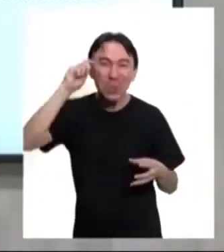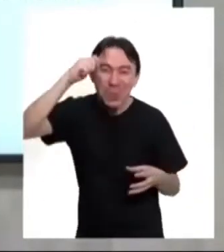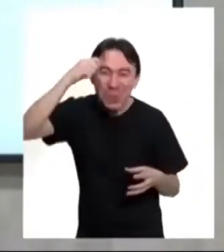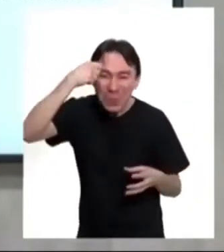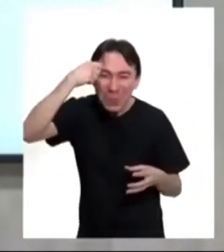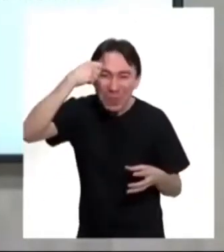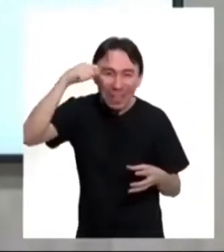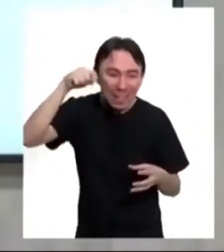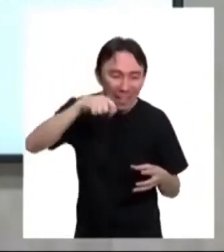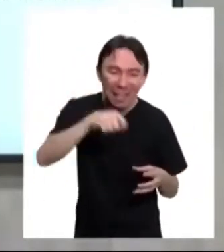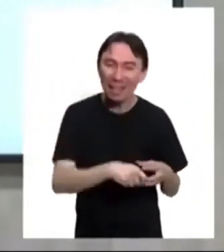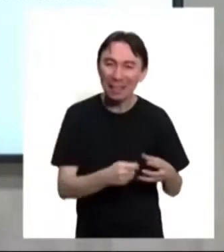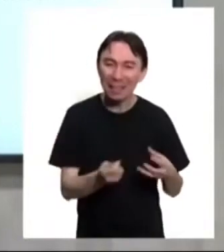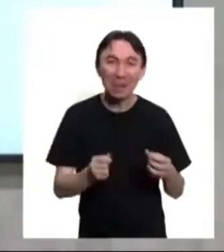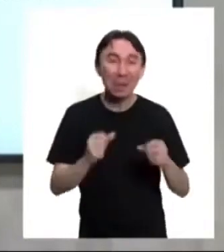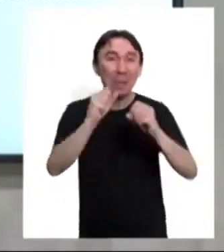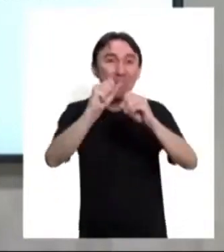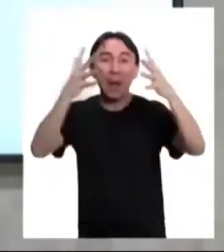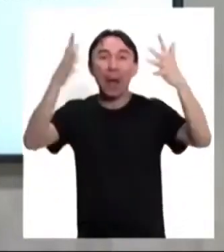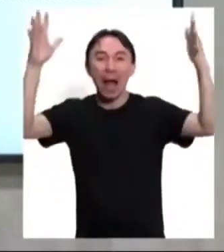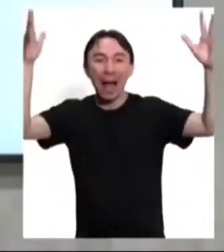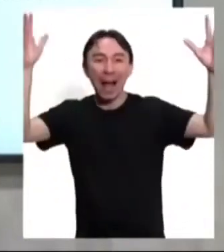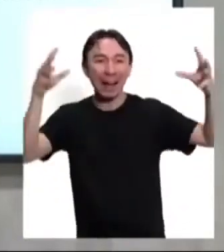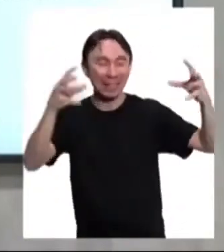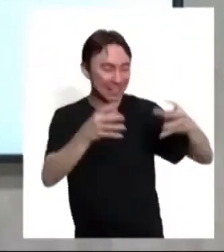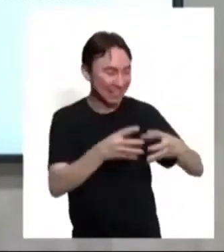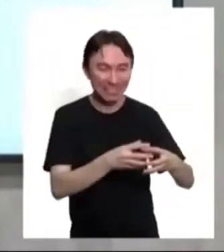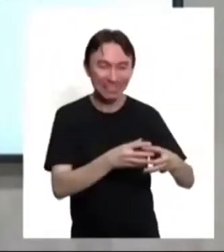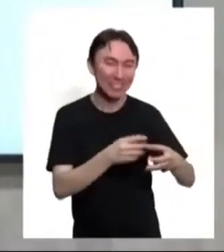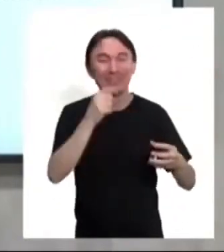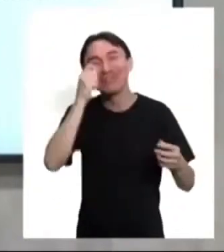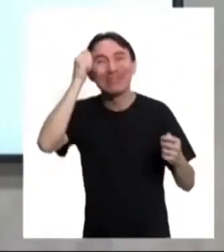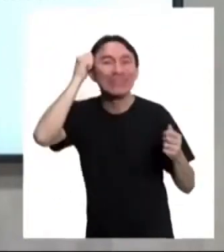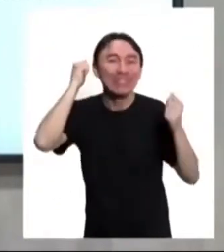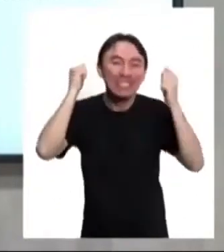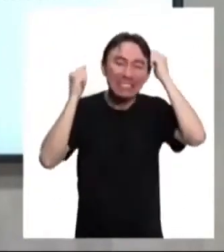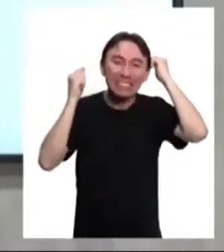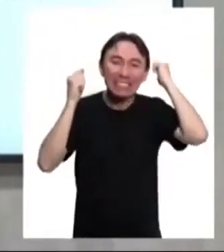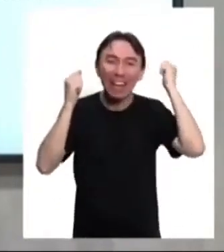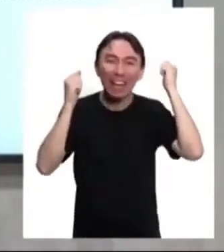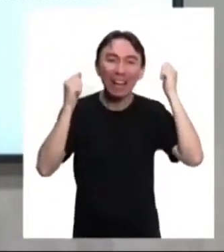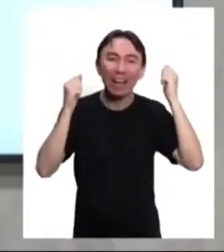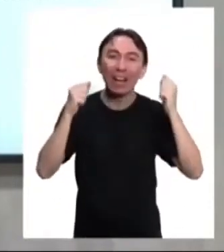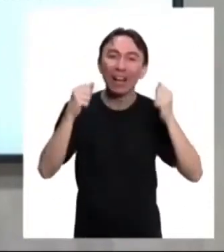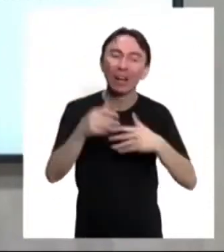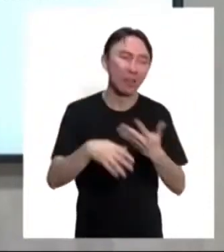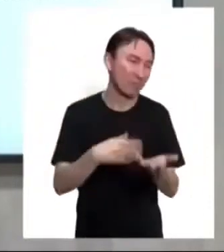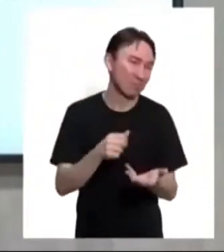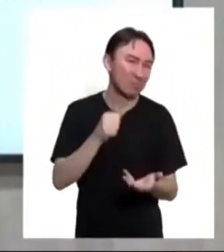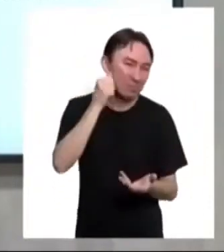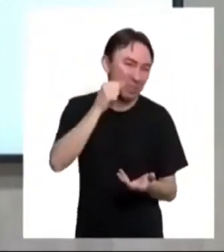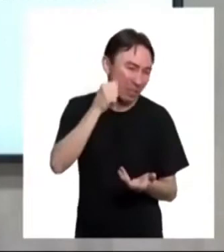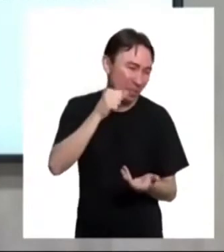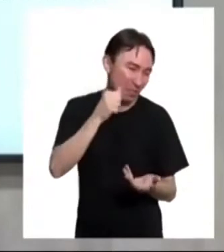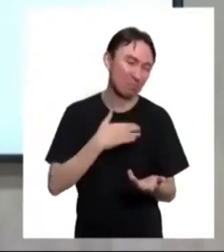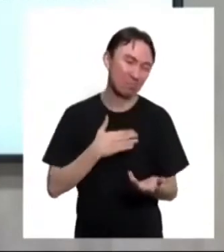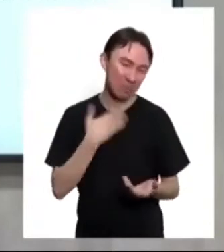no cabelo, ela ia para o escuro, aquilo brilhava como se fosse uma purpurina. É lógico que a menina morreu, o pai